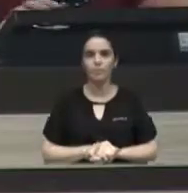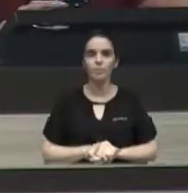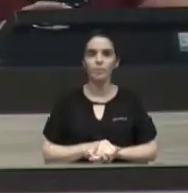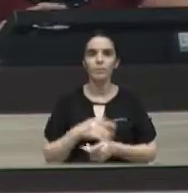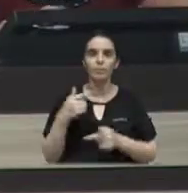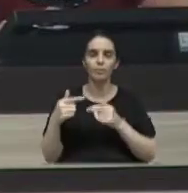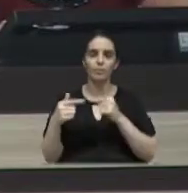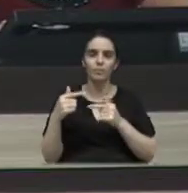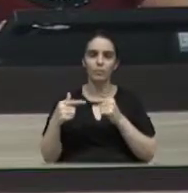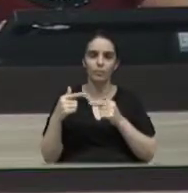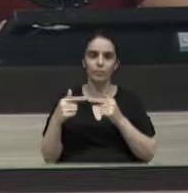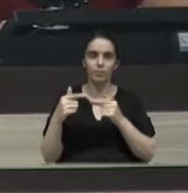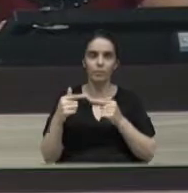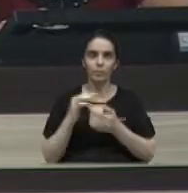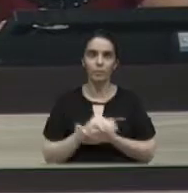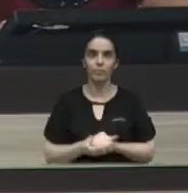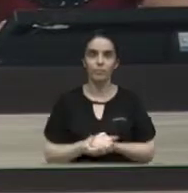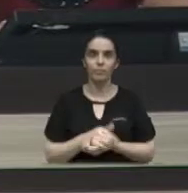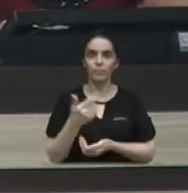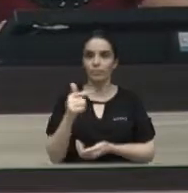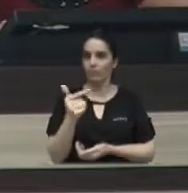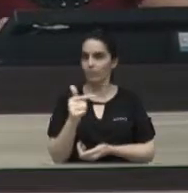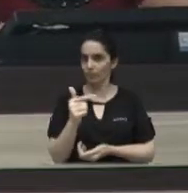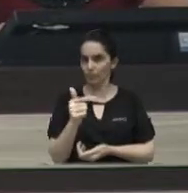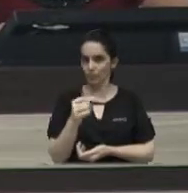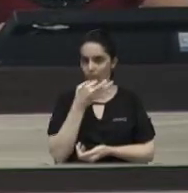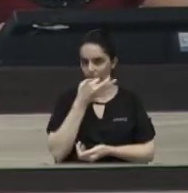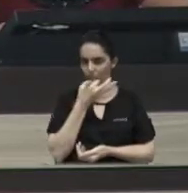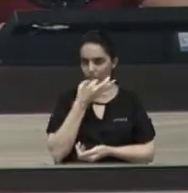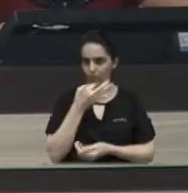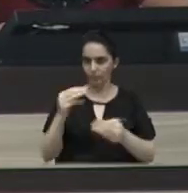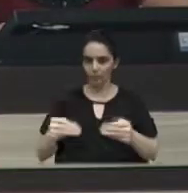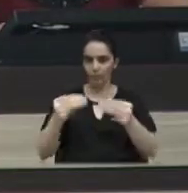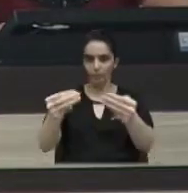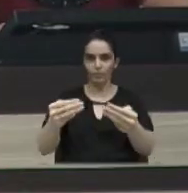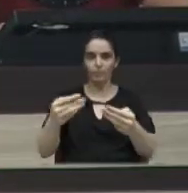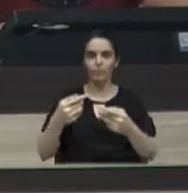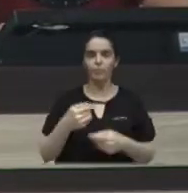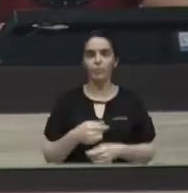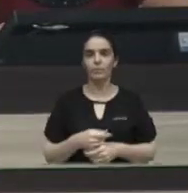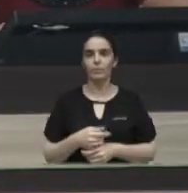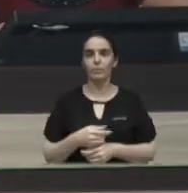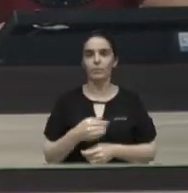a discussão. Não havendo a moção de apelo